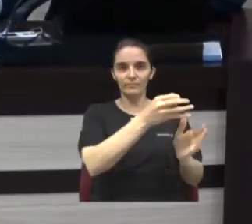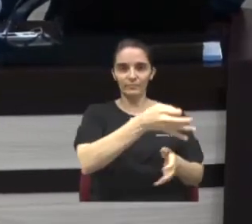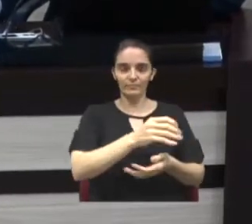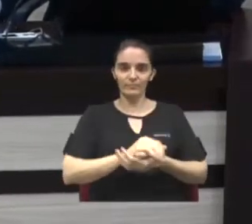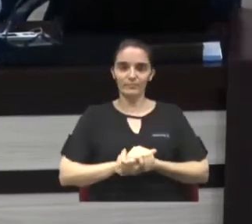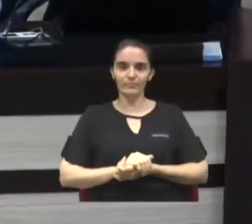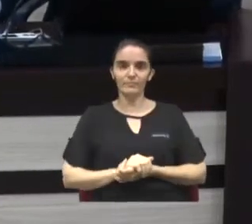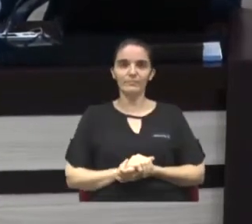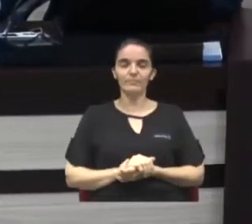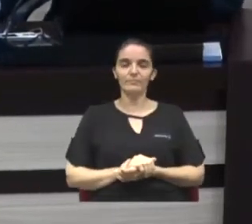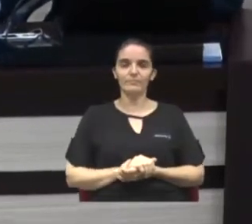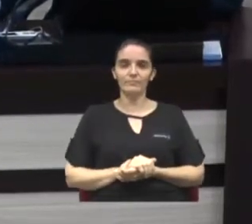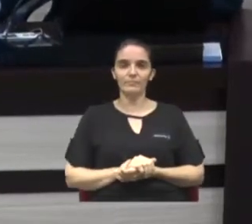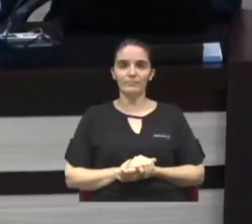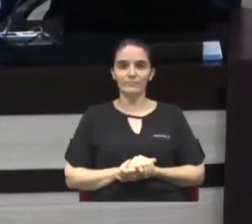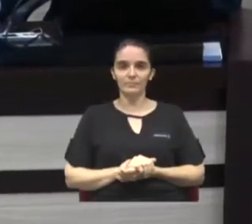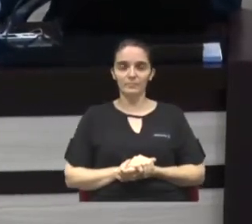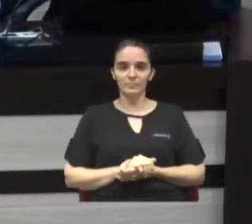comissões.